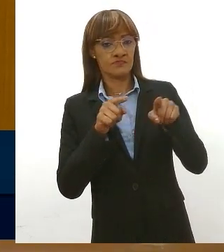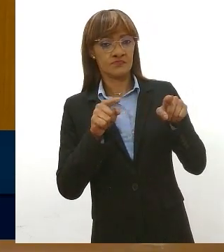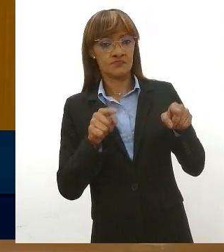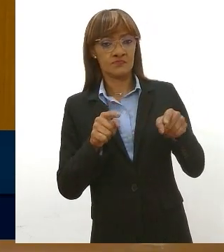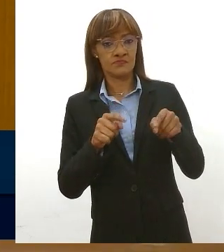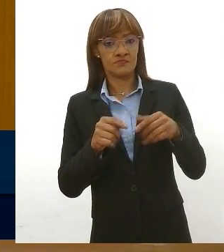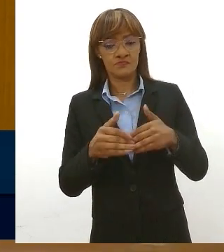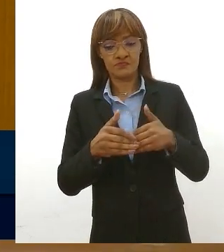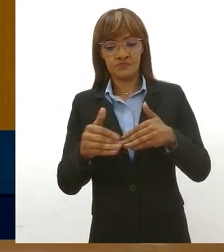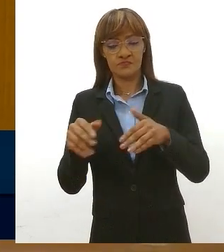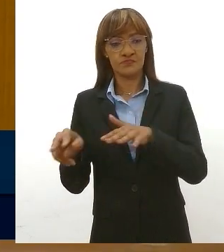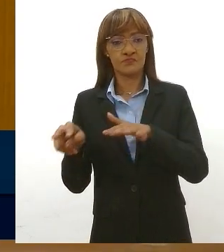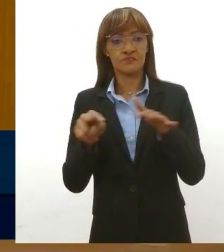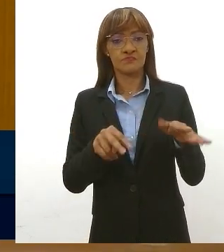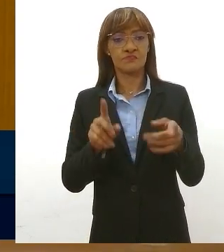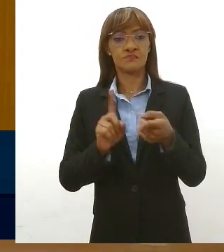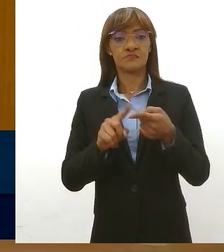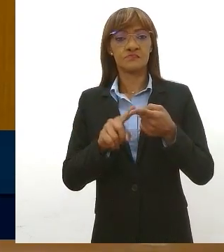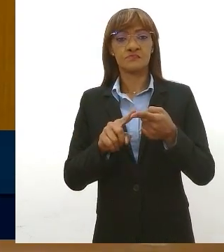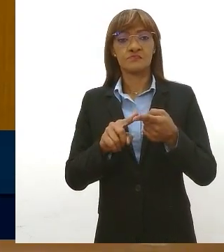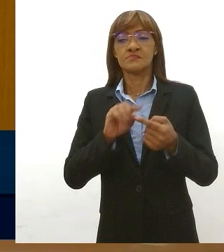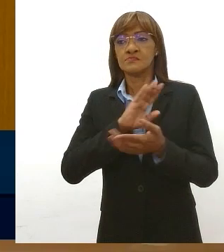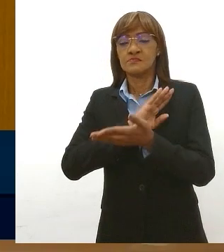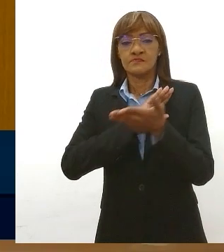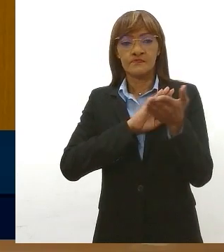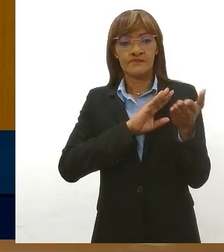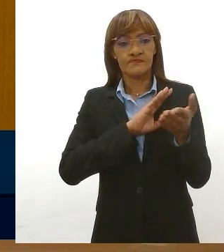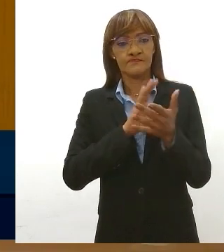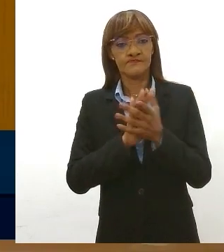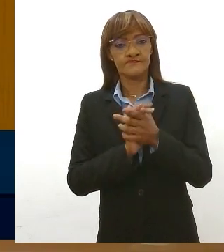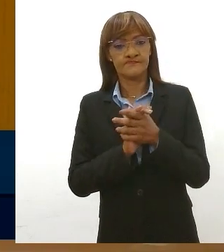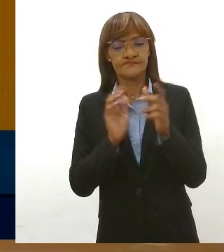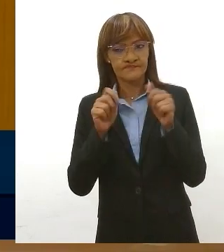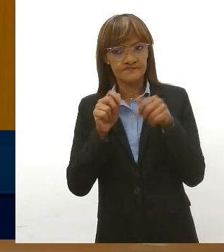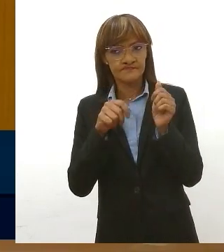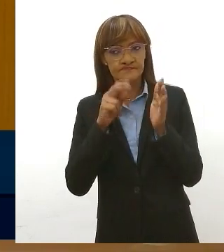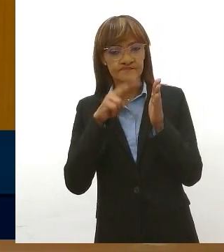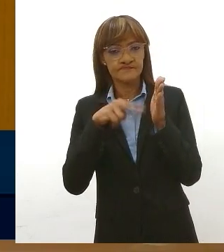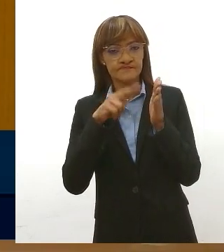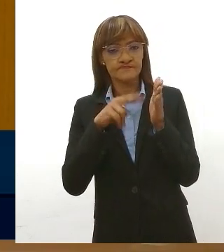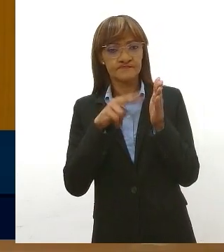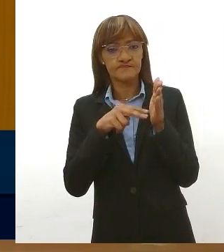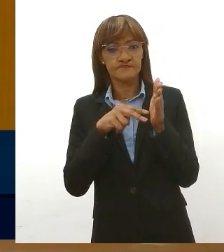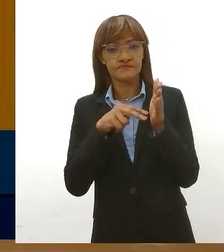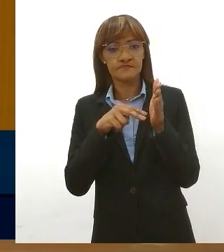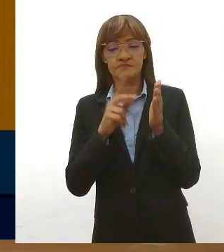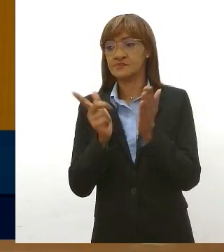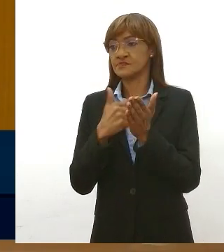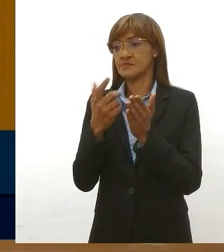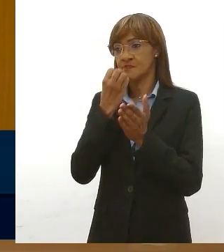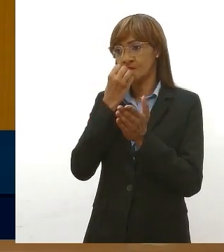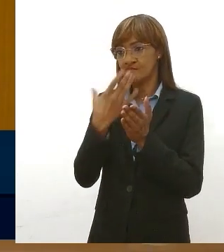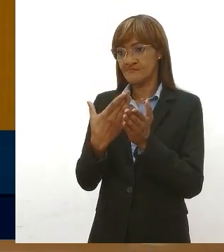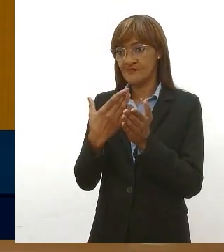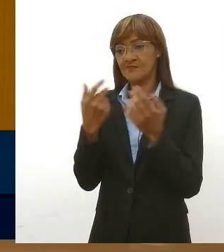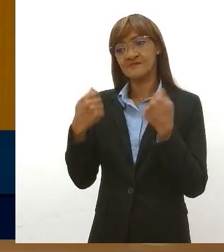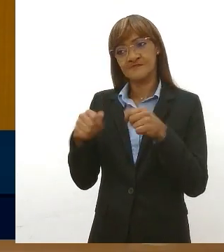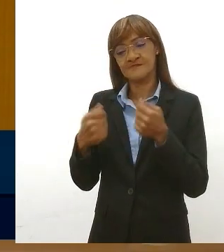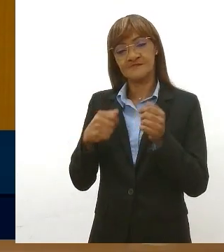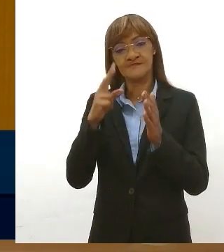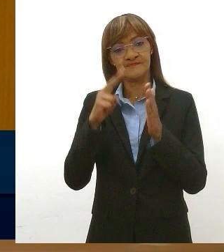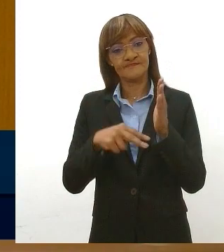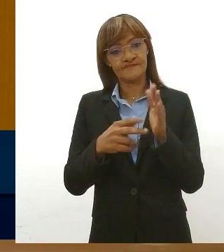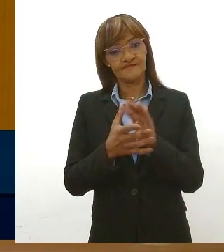possam, na medida do possível, dar uma lida também, né? Porque livro bom é livro lido, né? A gente tem, né, deputado